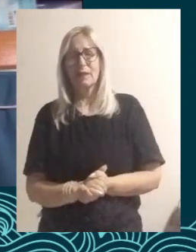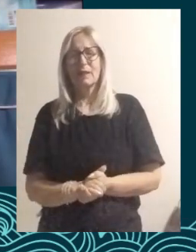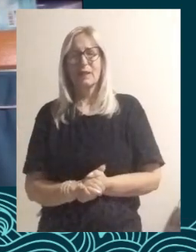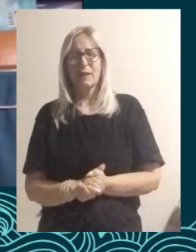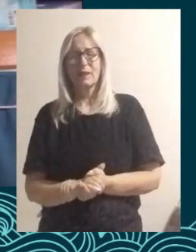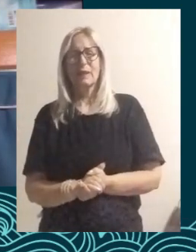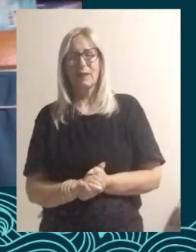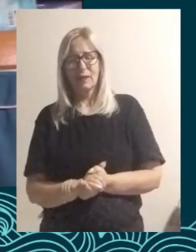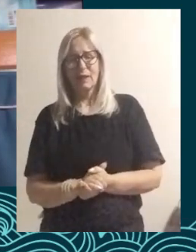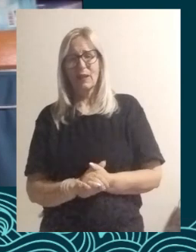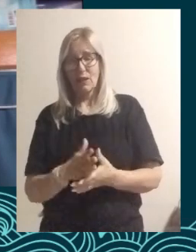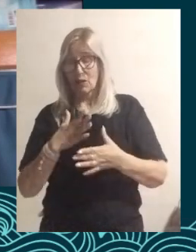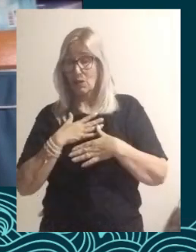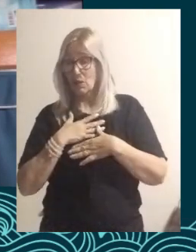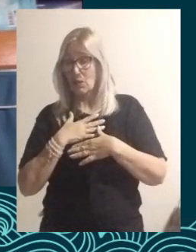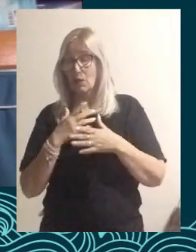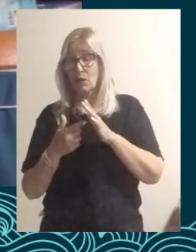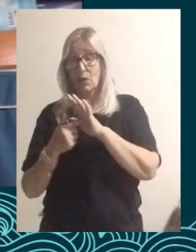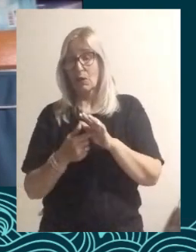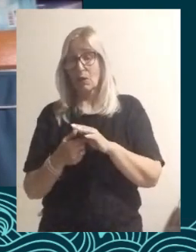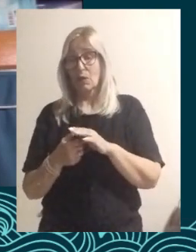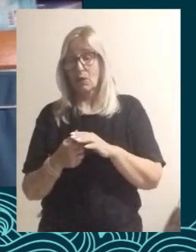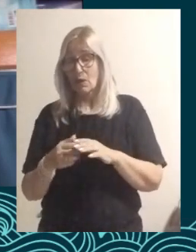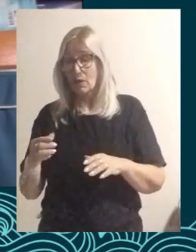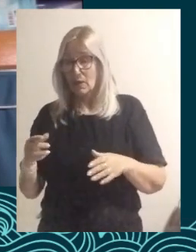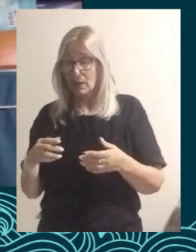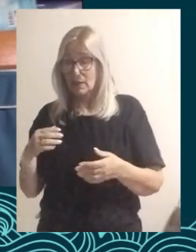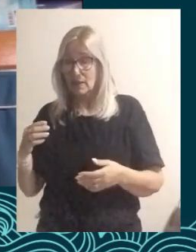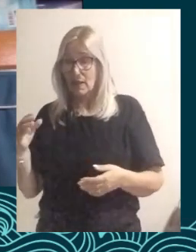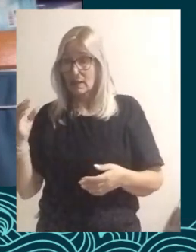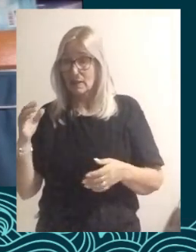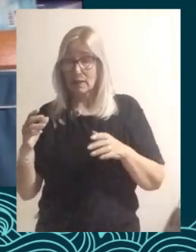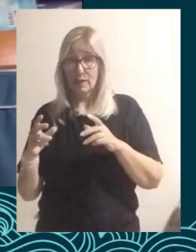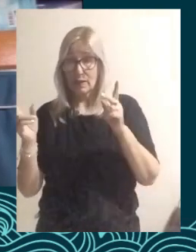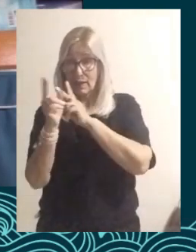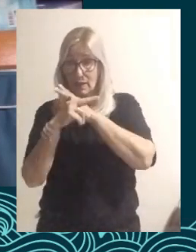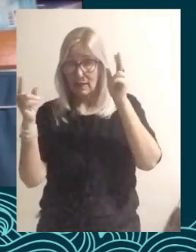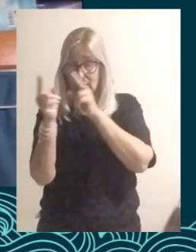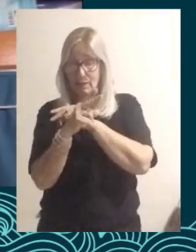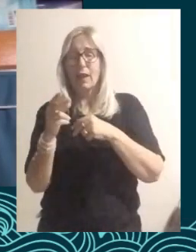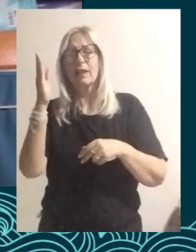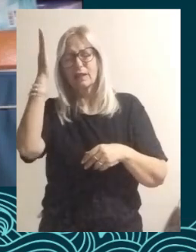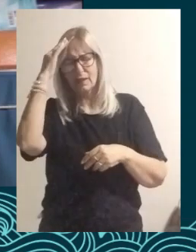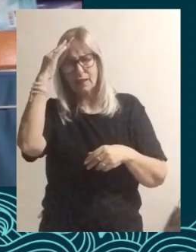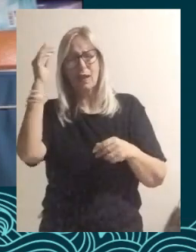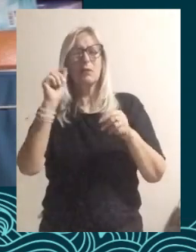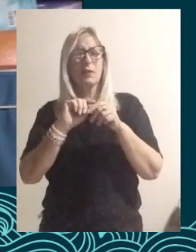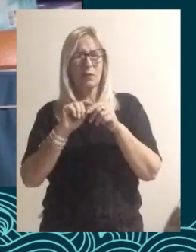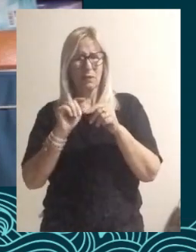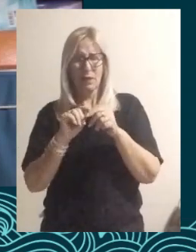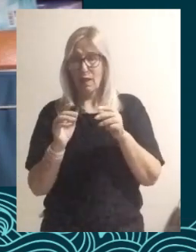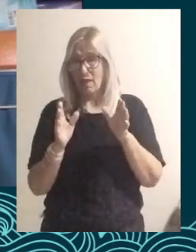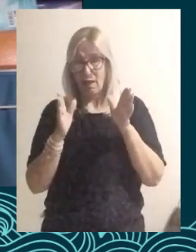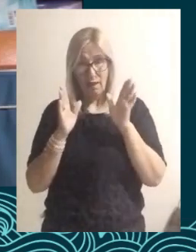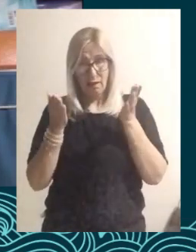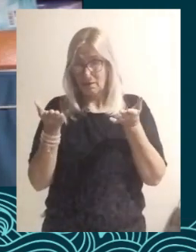nada, e eu acho que o TED me ajuda a valorizar também os momentos em que as coisas andam mais rápido. Na tempestade, a gente